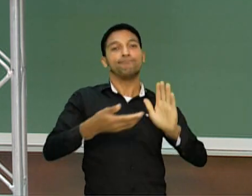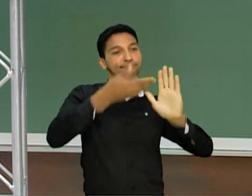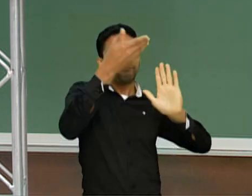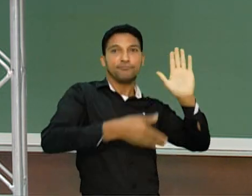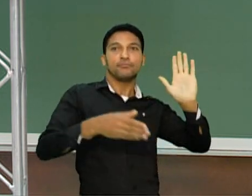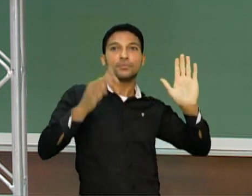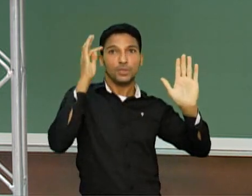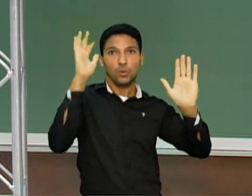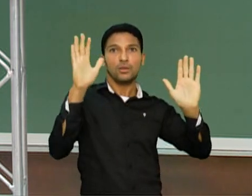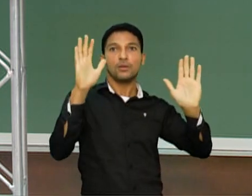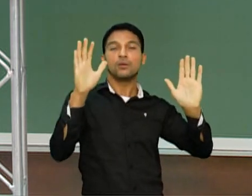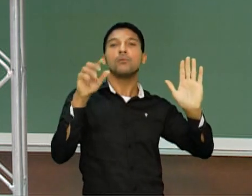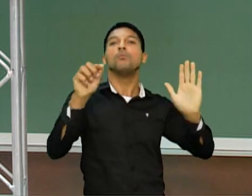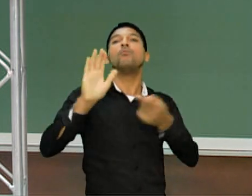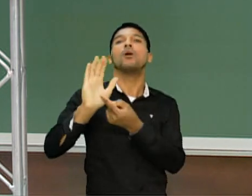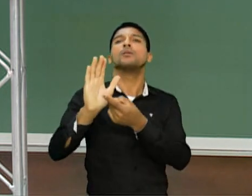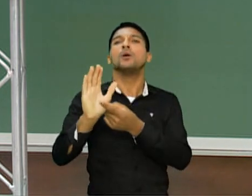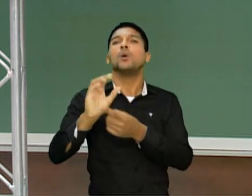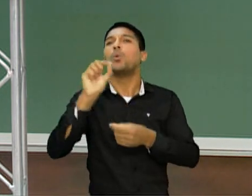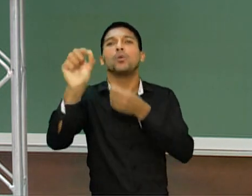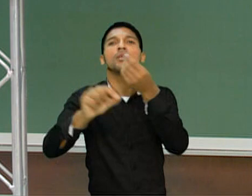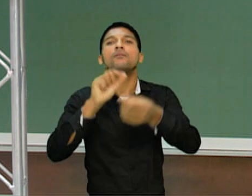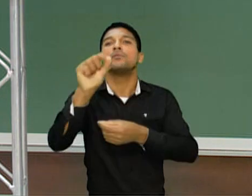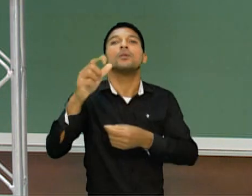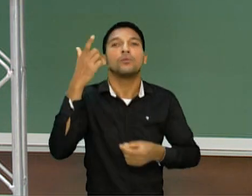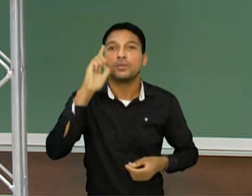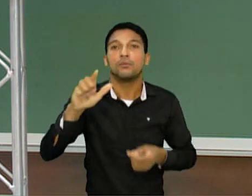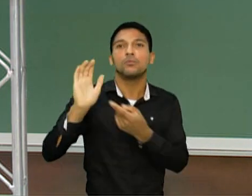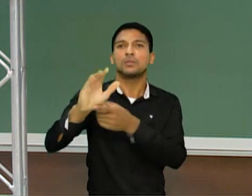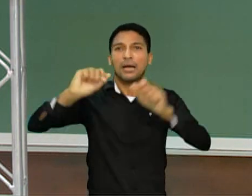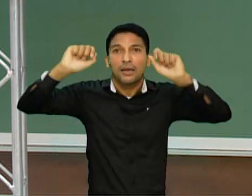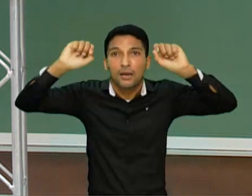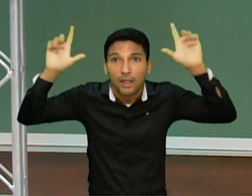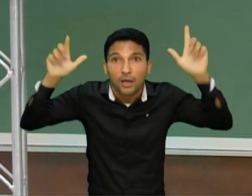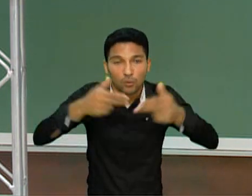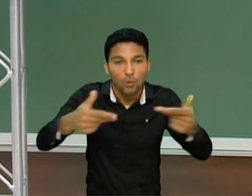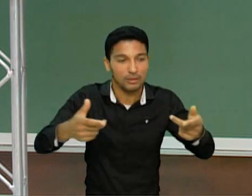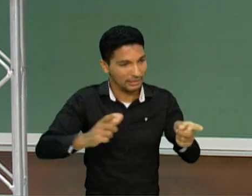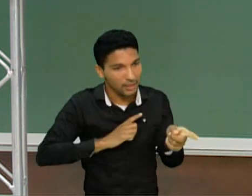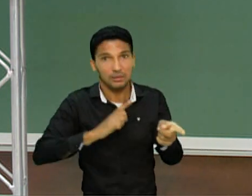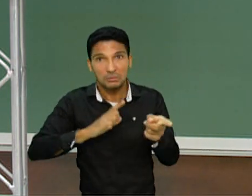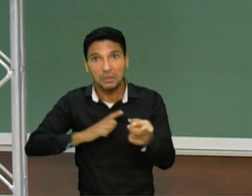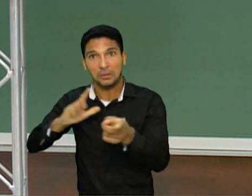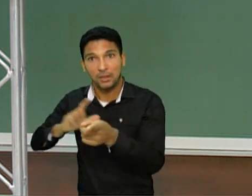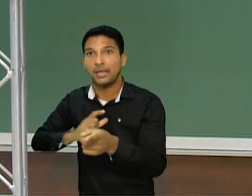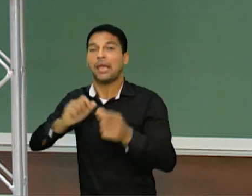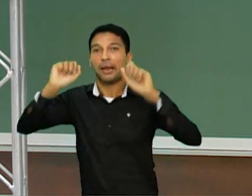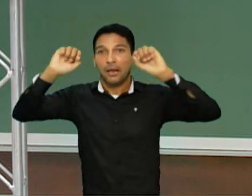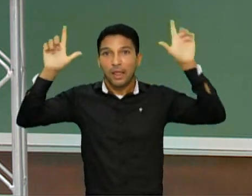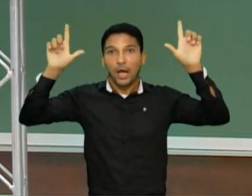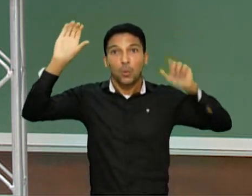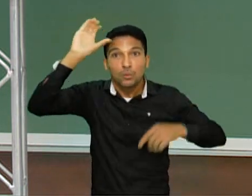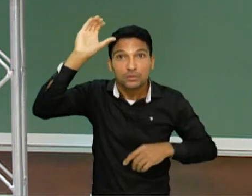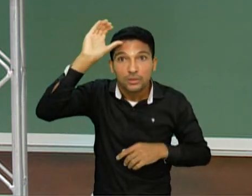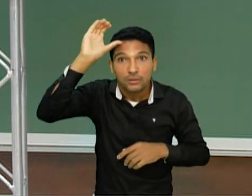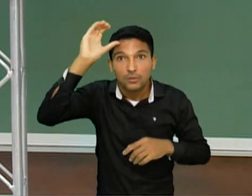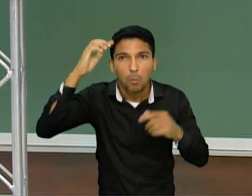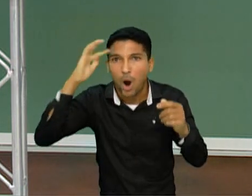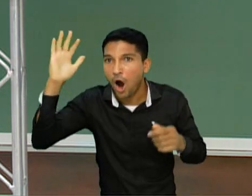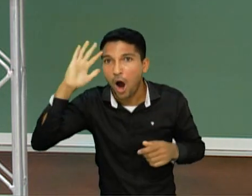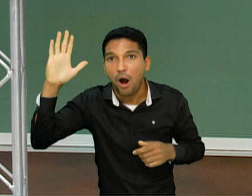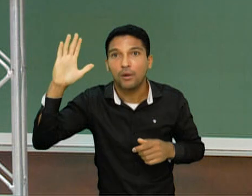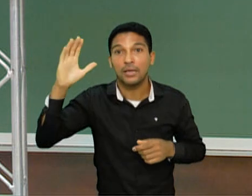tenho de clareza nas coisas? Quais são as outras ideias tantas, partindo do eu pensante, que vão